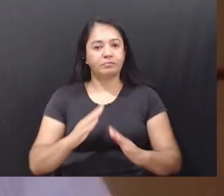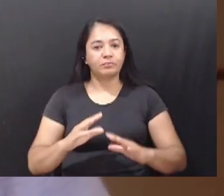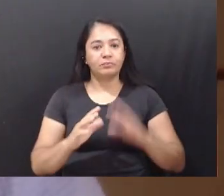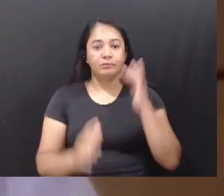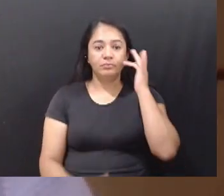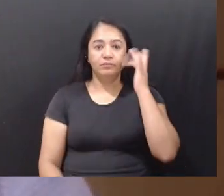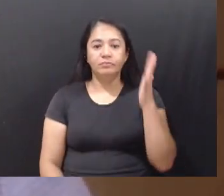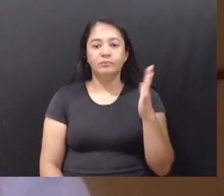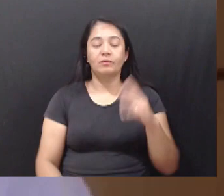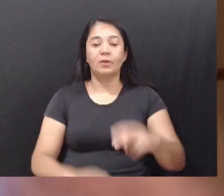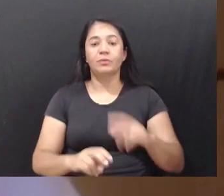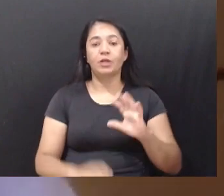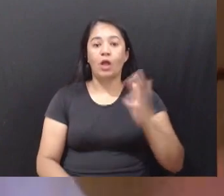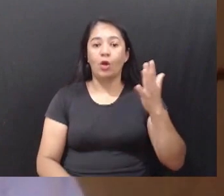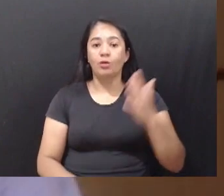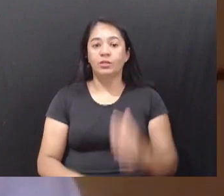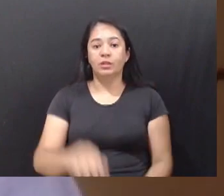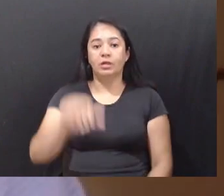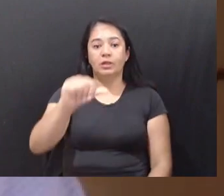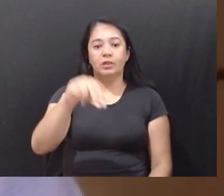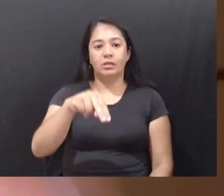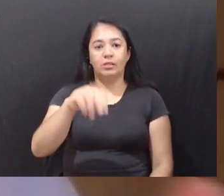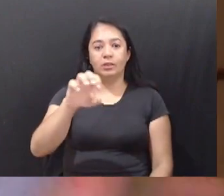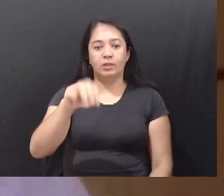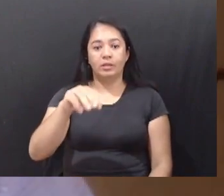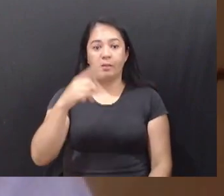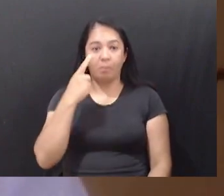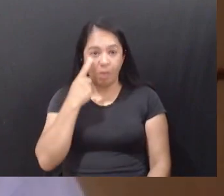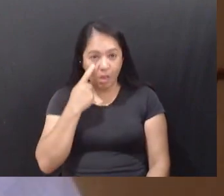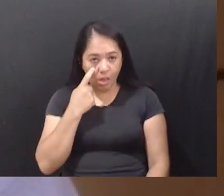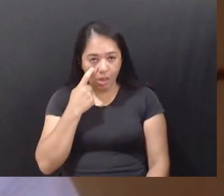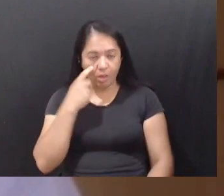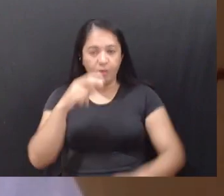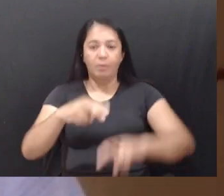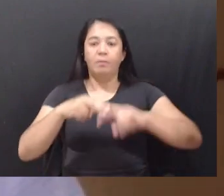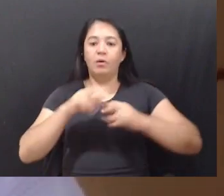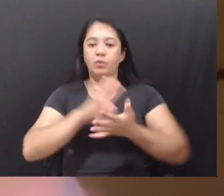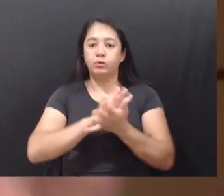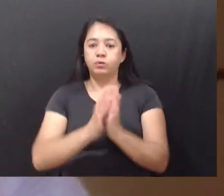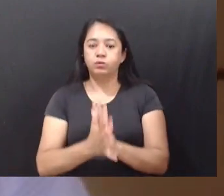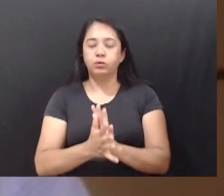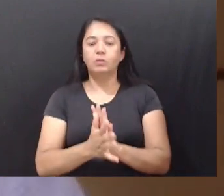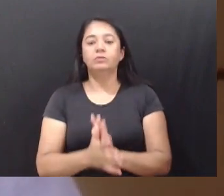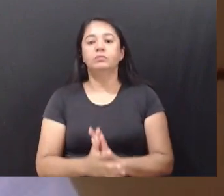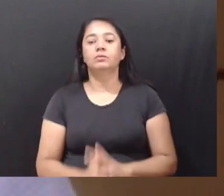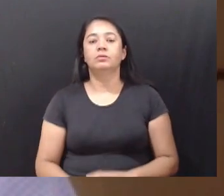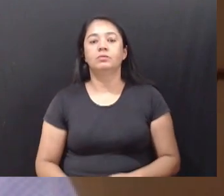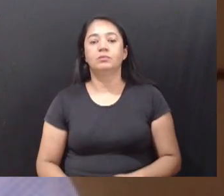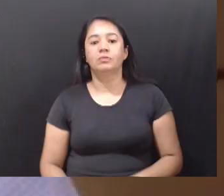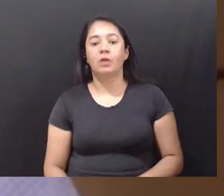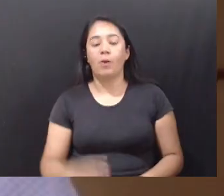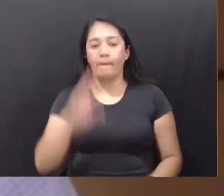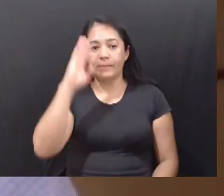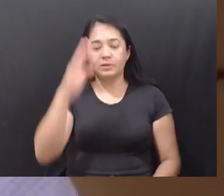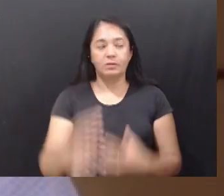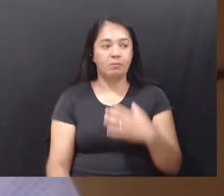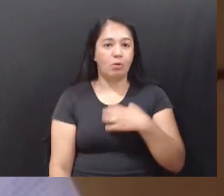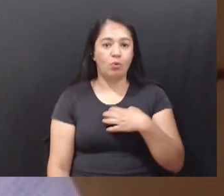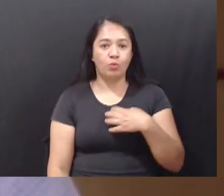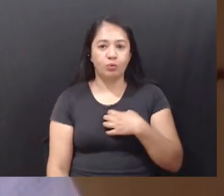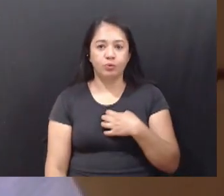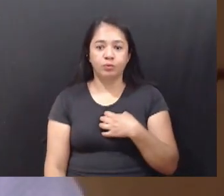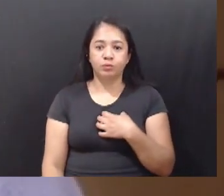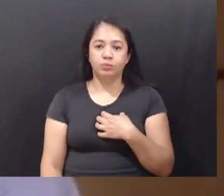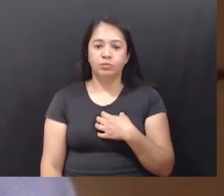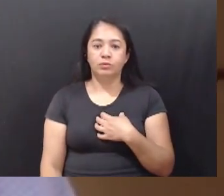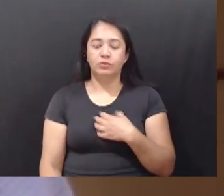com facilidade, gerando anemia. Então, a anemia hemolítica, por conta da destruição das hemácias, são o principal